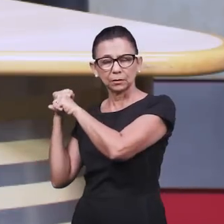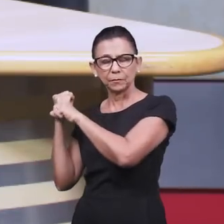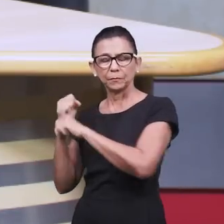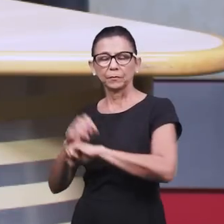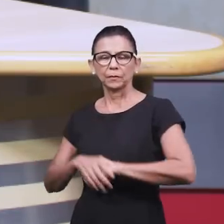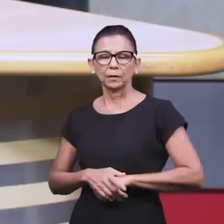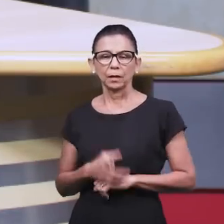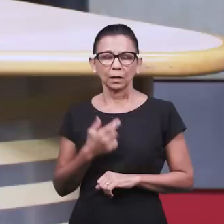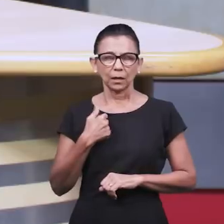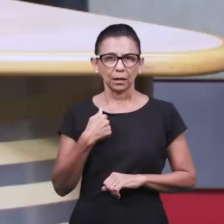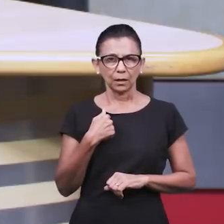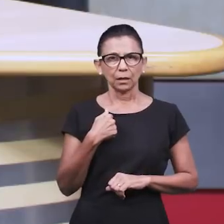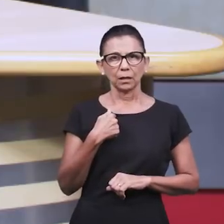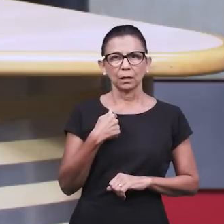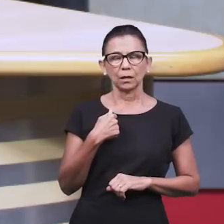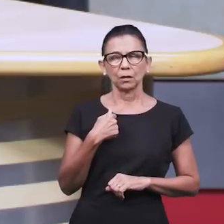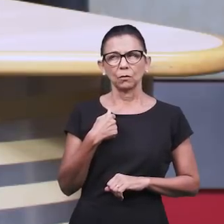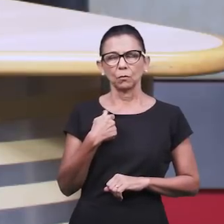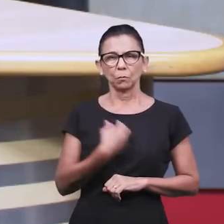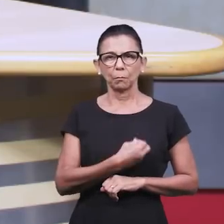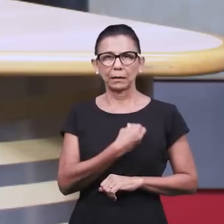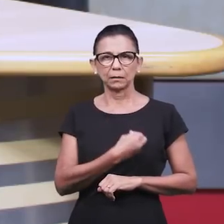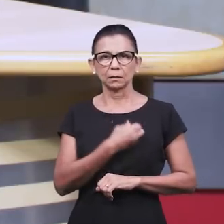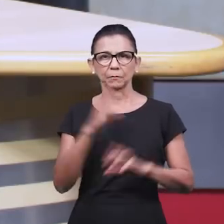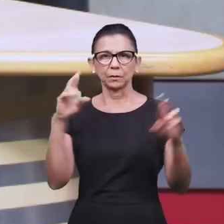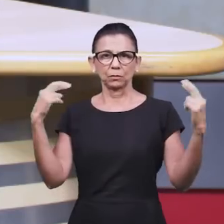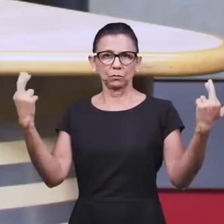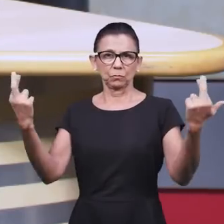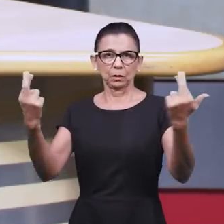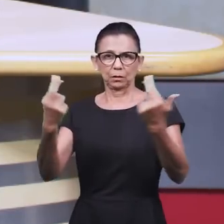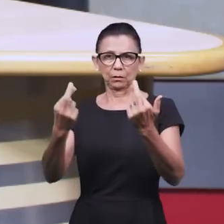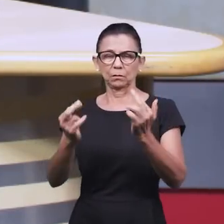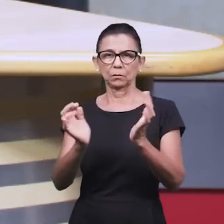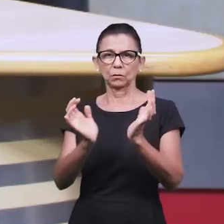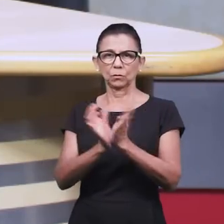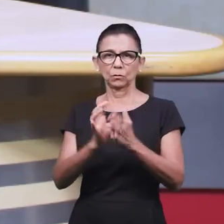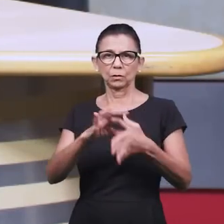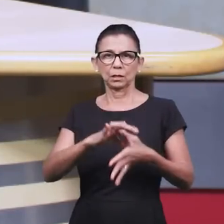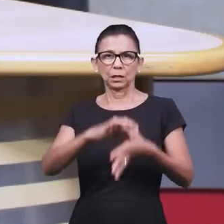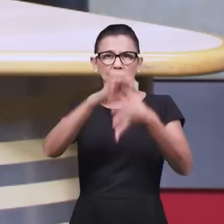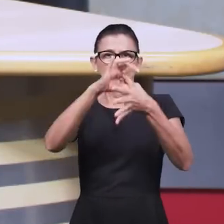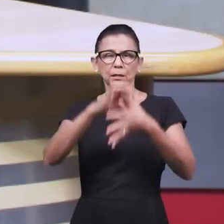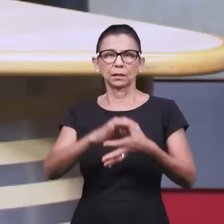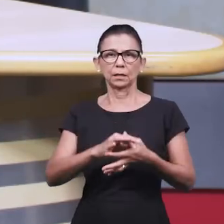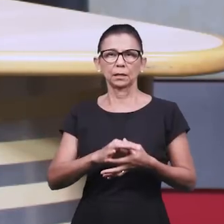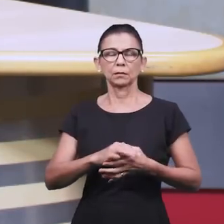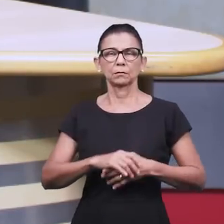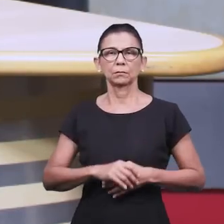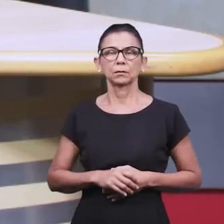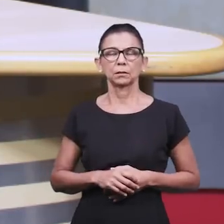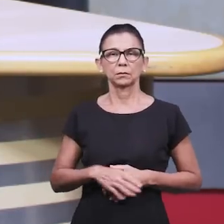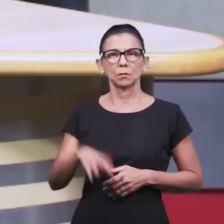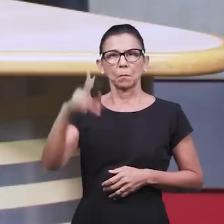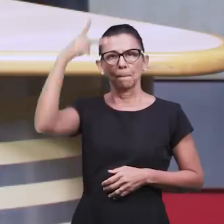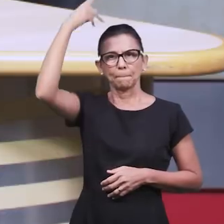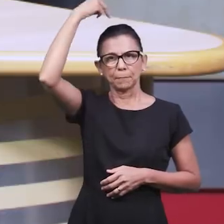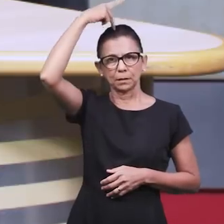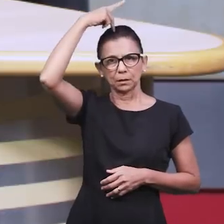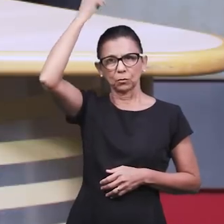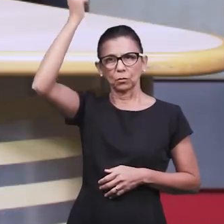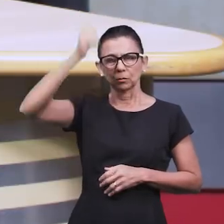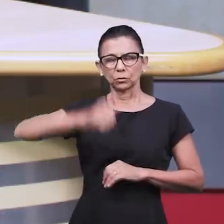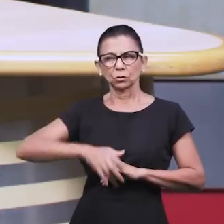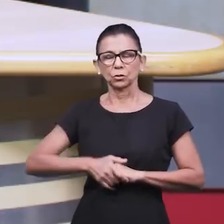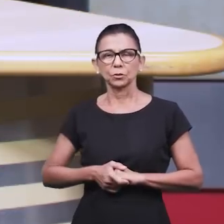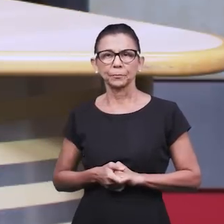eu fui a uma reunião nos Estados Unidos com um grupo de líderes pentecostais e tal, e o Senhor tinha dado uma revelação e